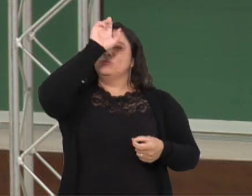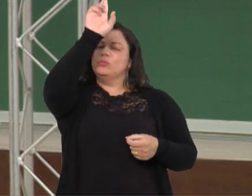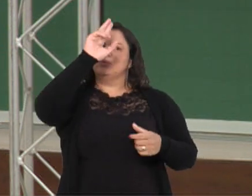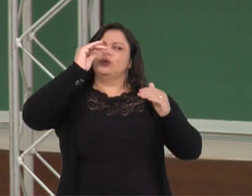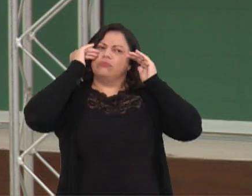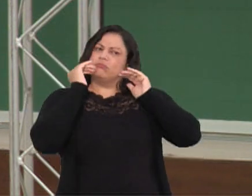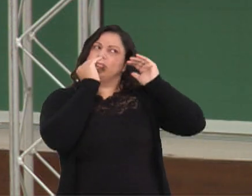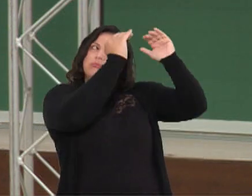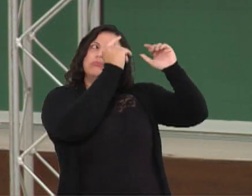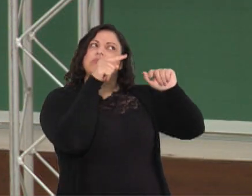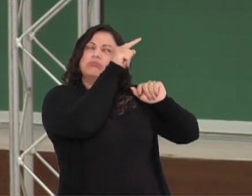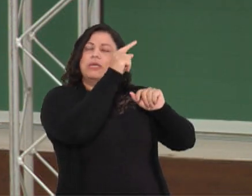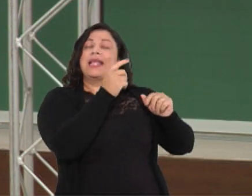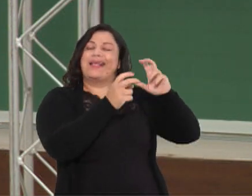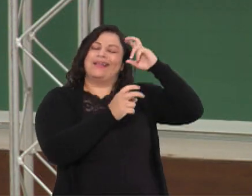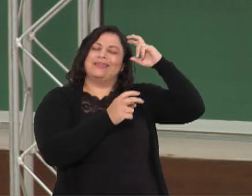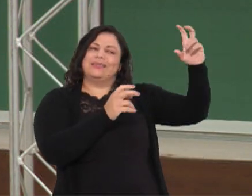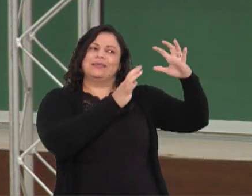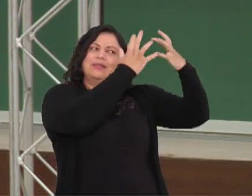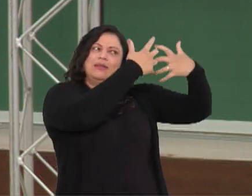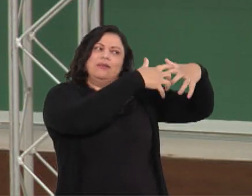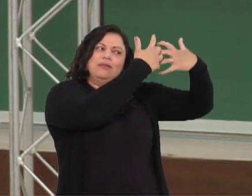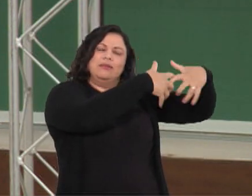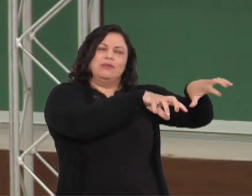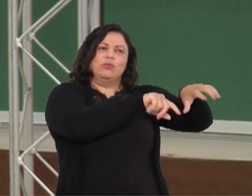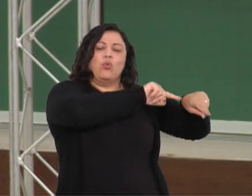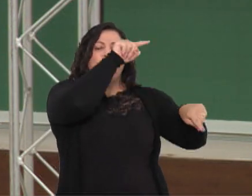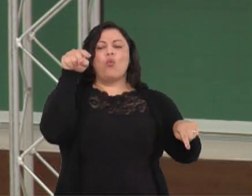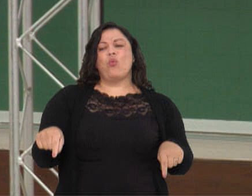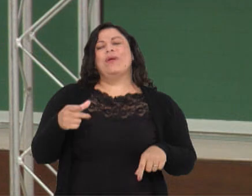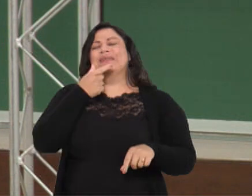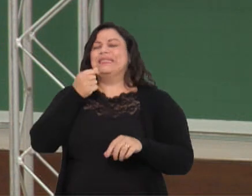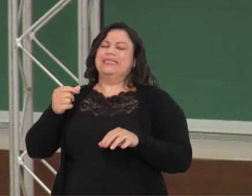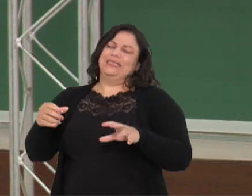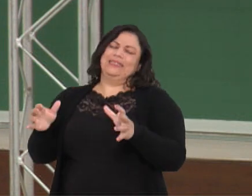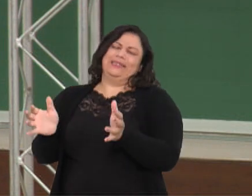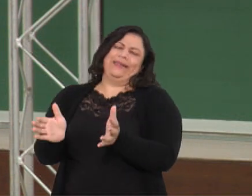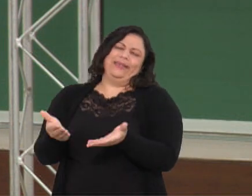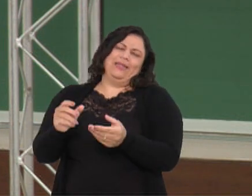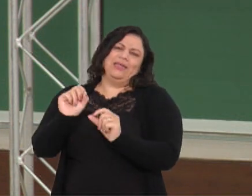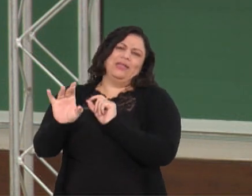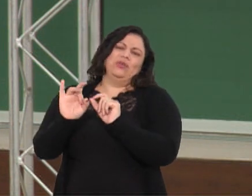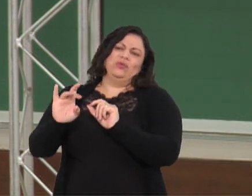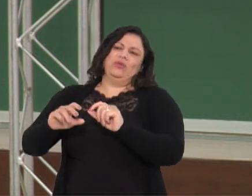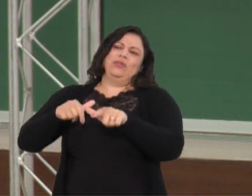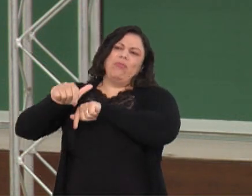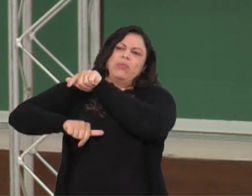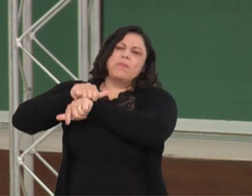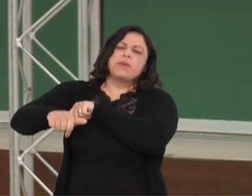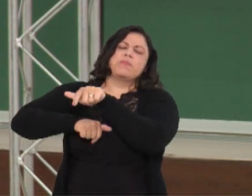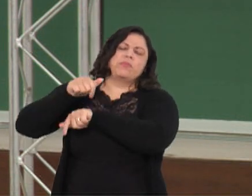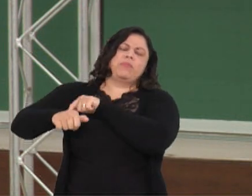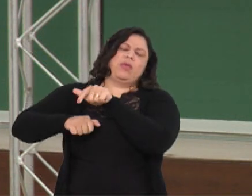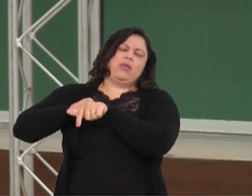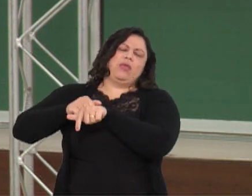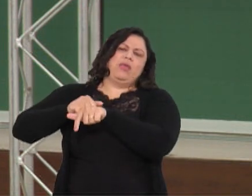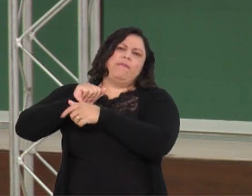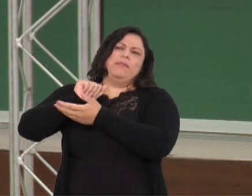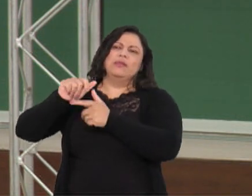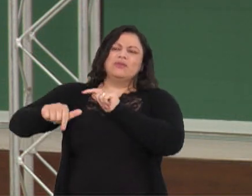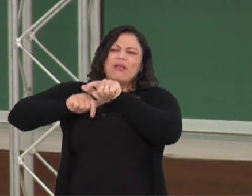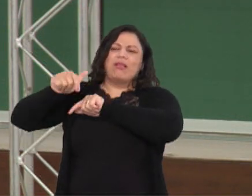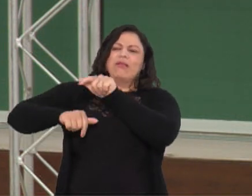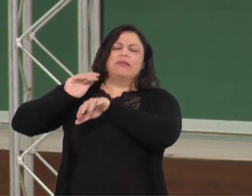que têm capacidade intelectual. O cara que só está lá apertando o parafuso, fazendo, esse não tem. Tem que se resignar